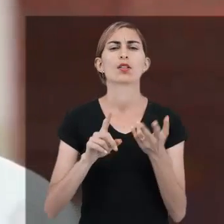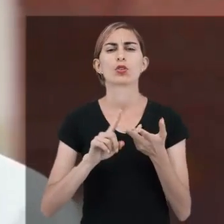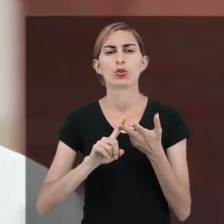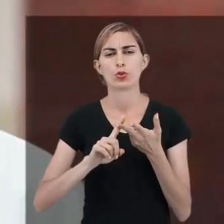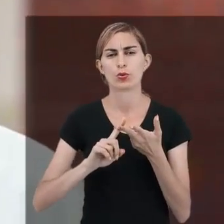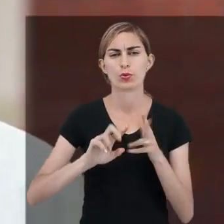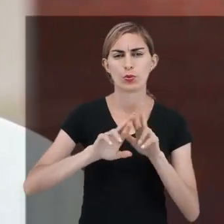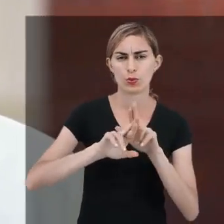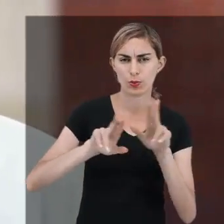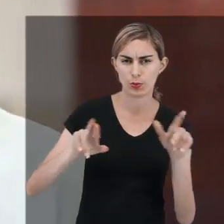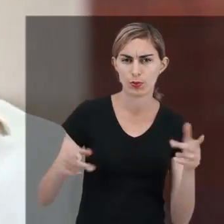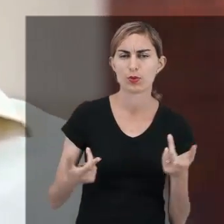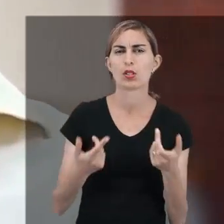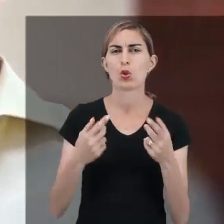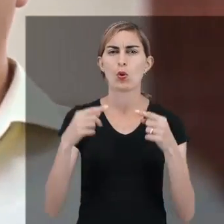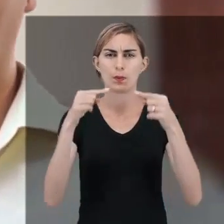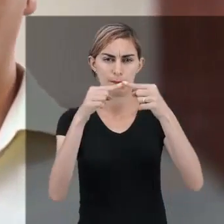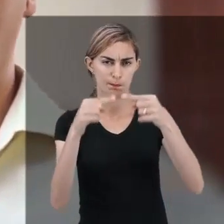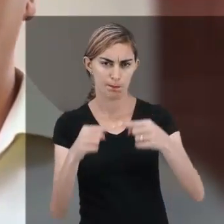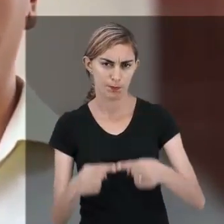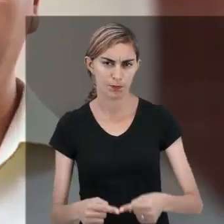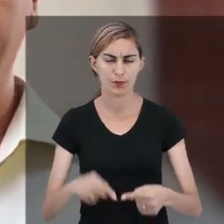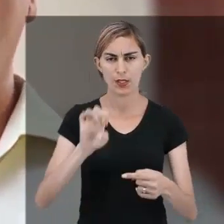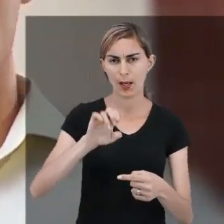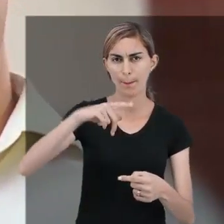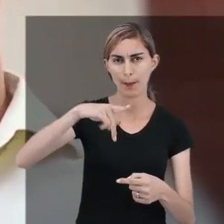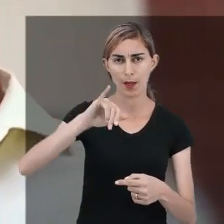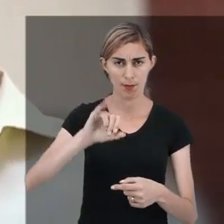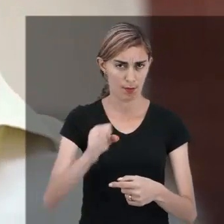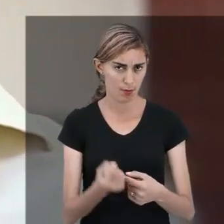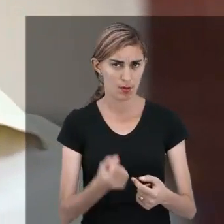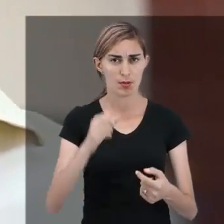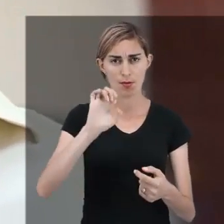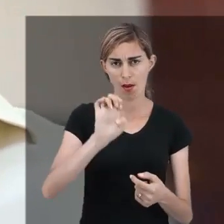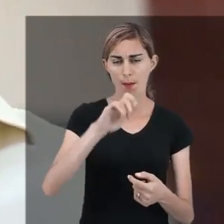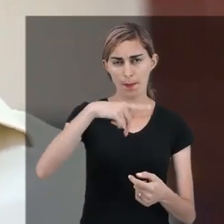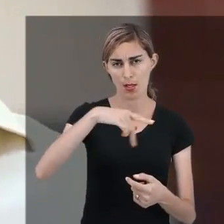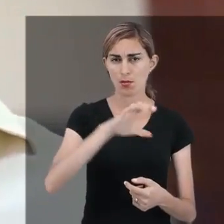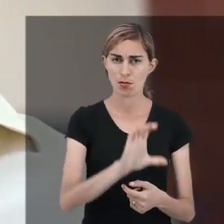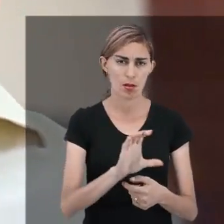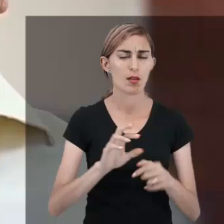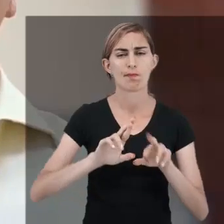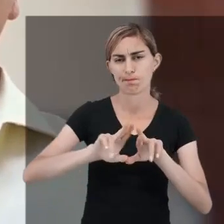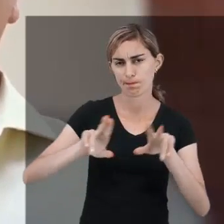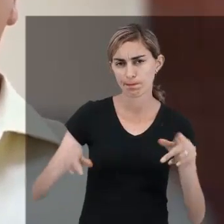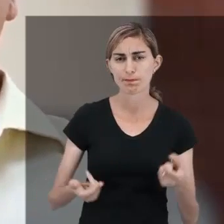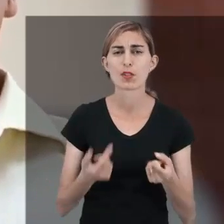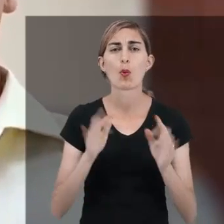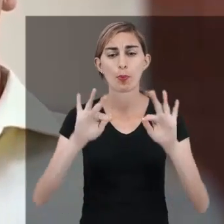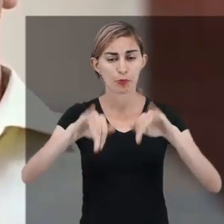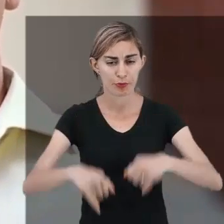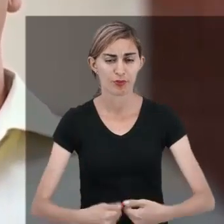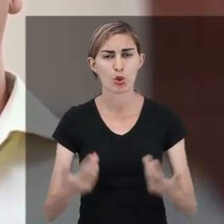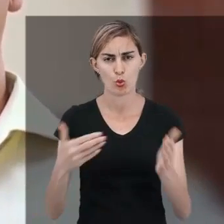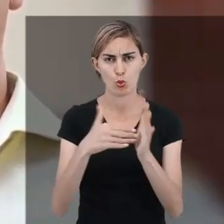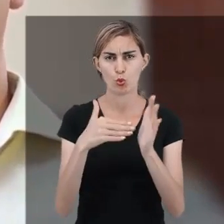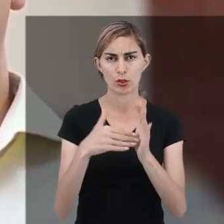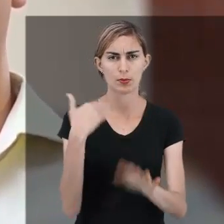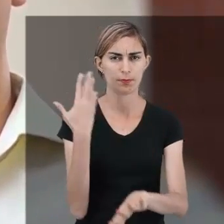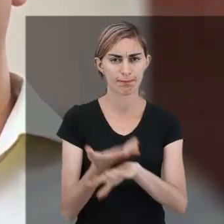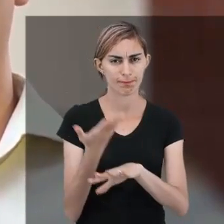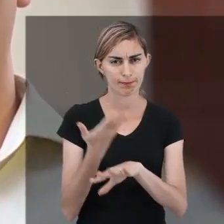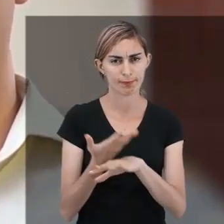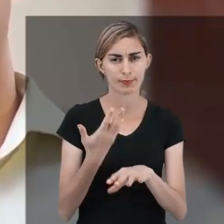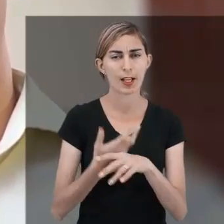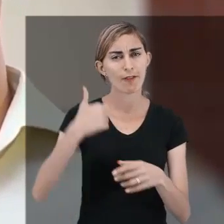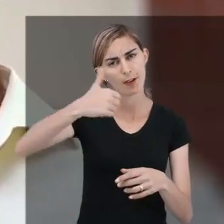a gente já passou como se determina os EPIs e EPC, como se utiliza os EPIs e EPC e, por fim, nessa última competência, a